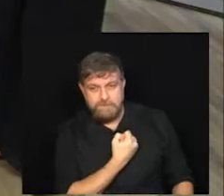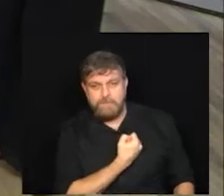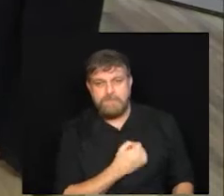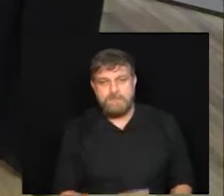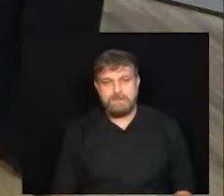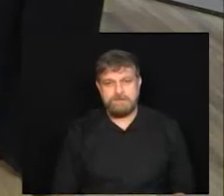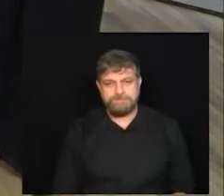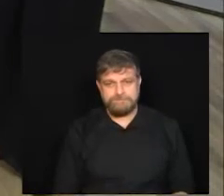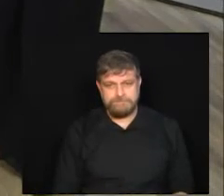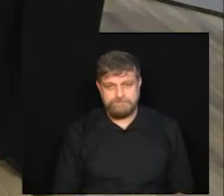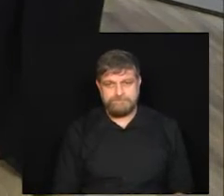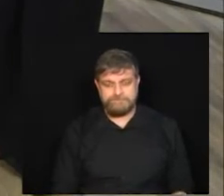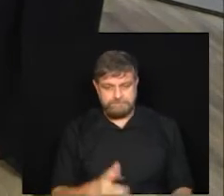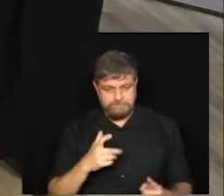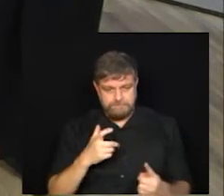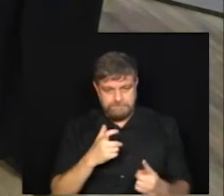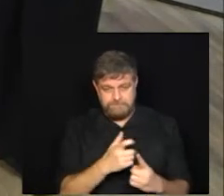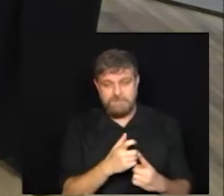do